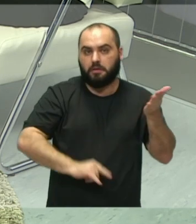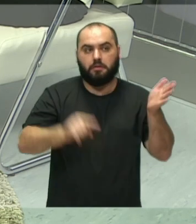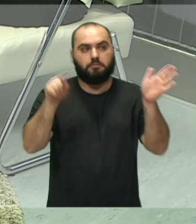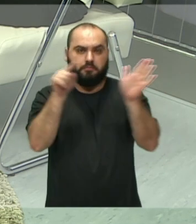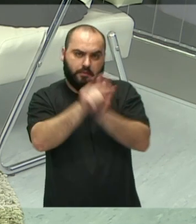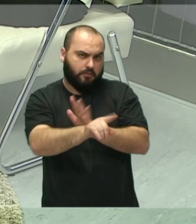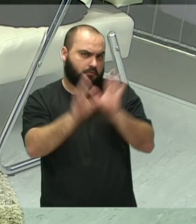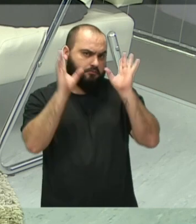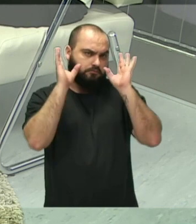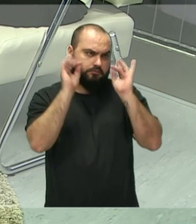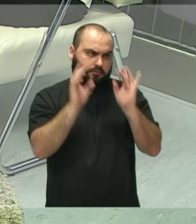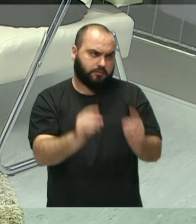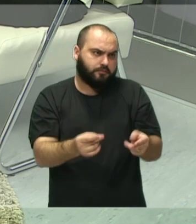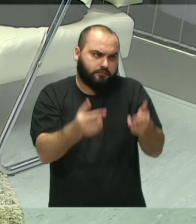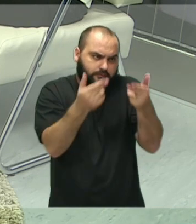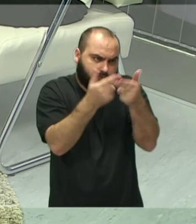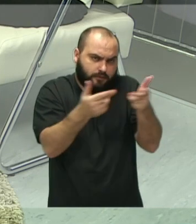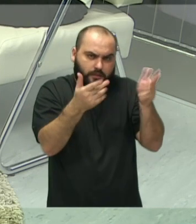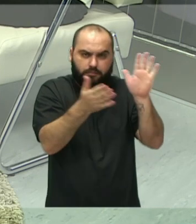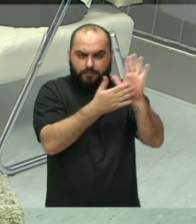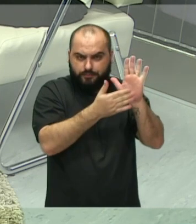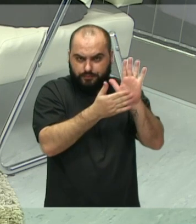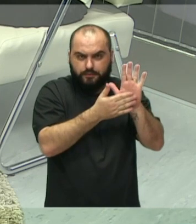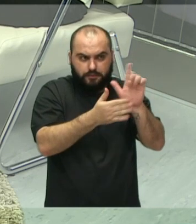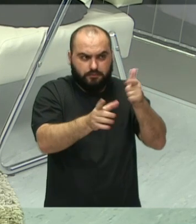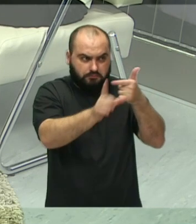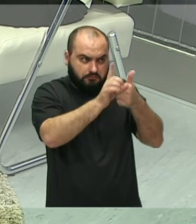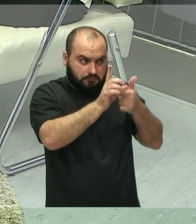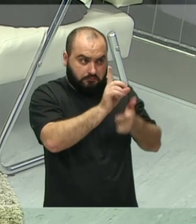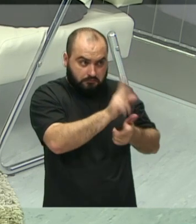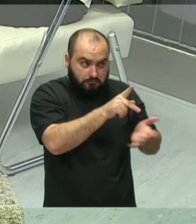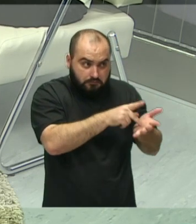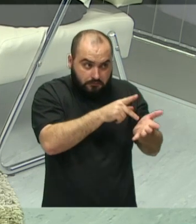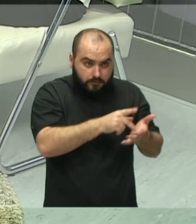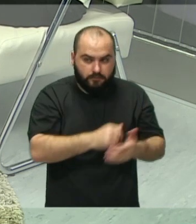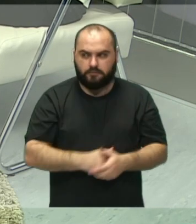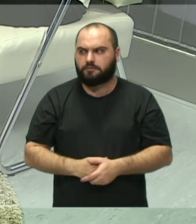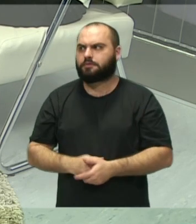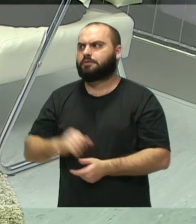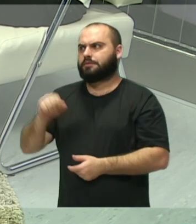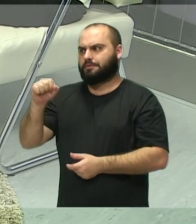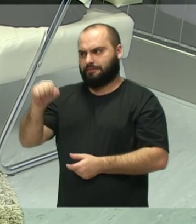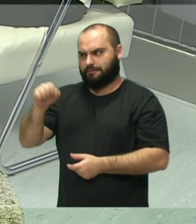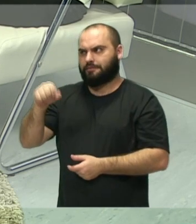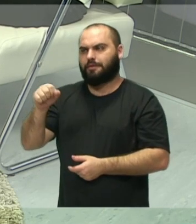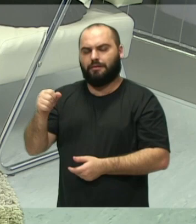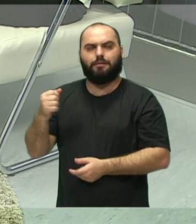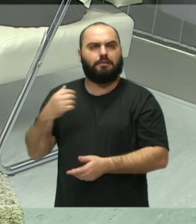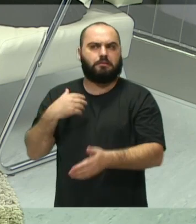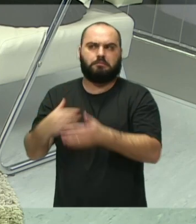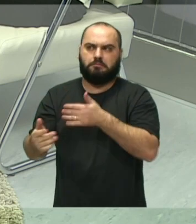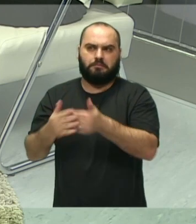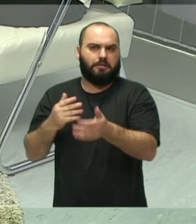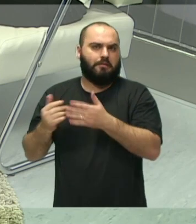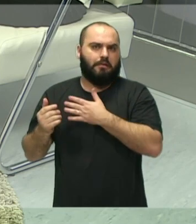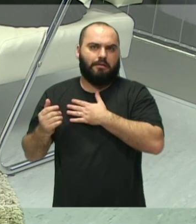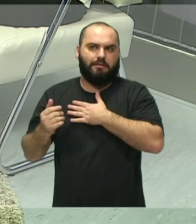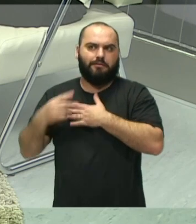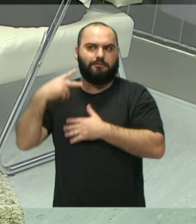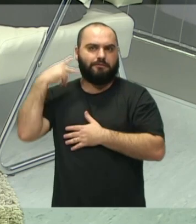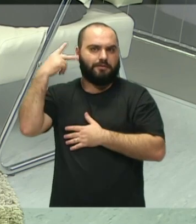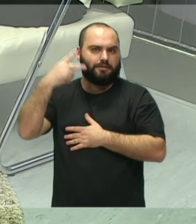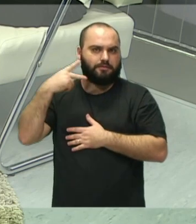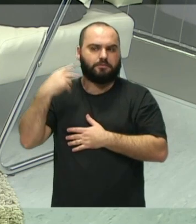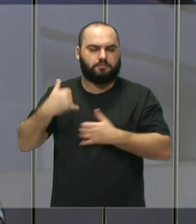outras propostas legislativas, né, vereadora? Sim, porque antes independente de eu estar como vereadora e